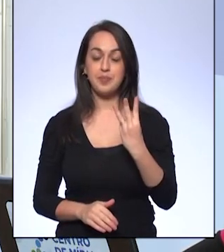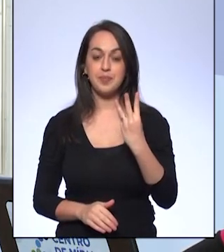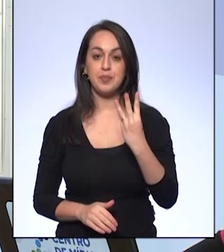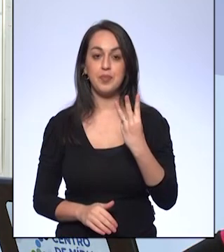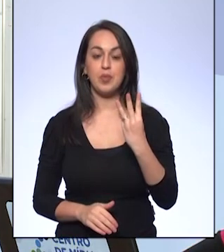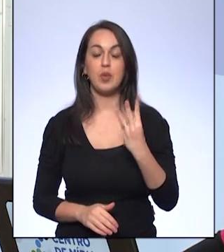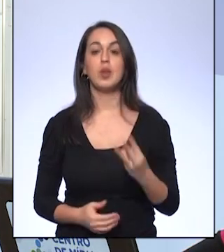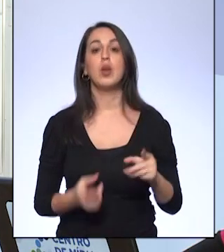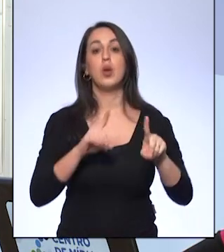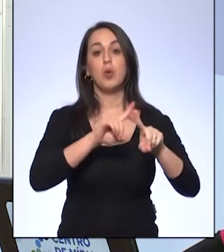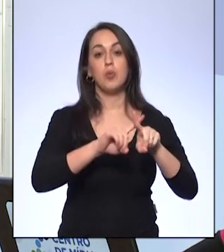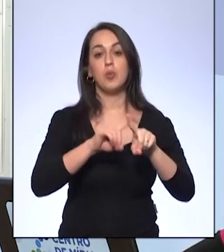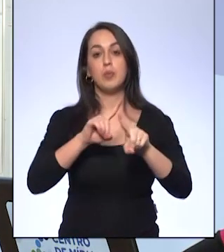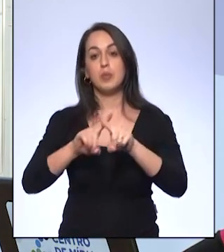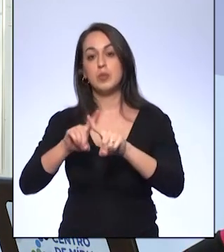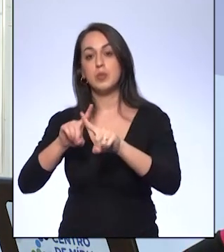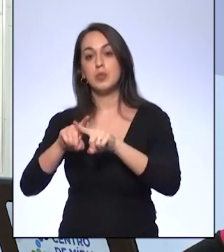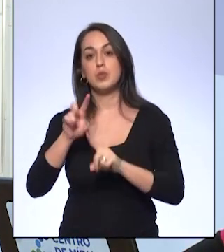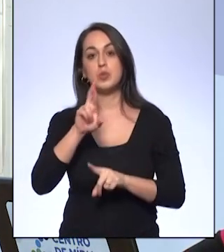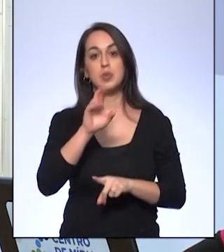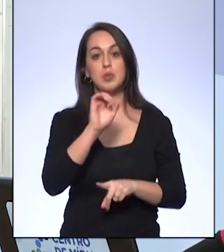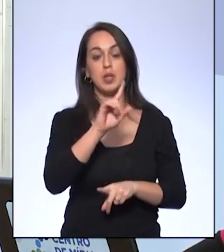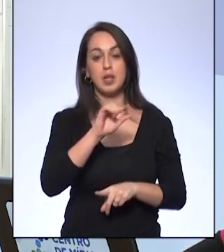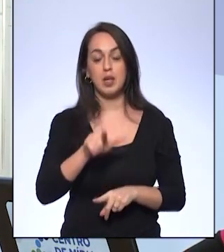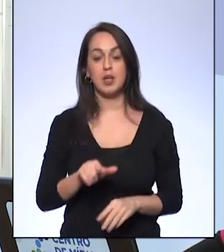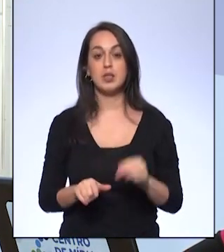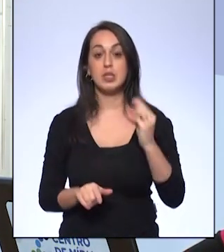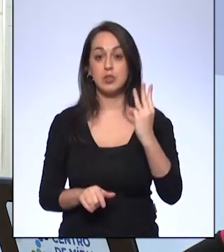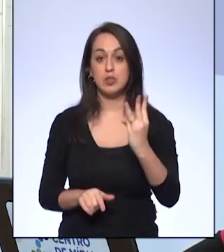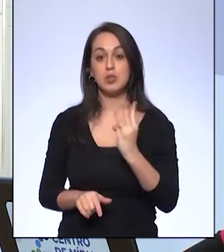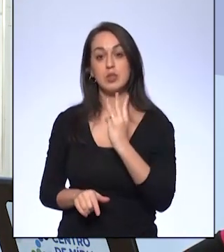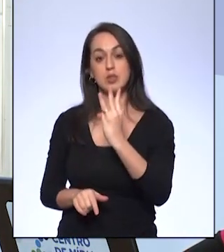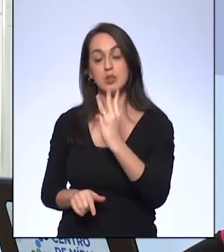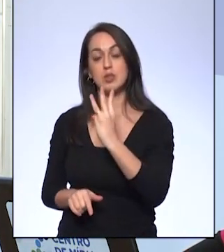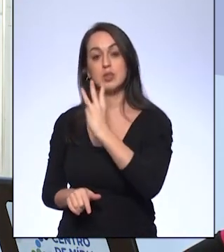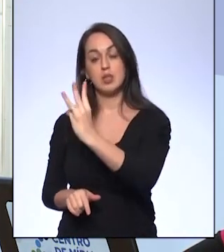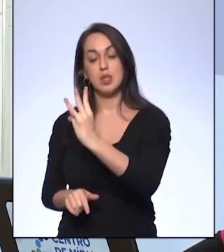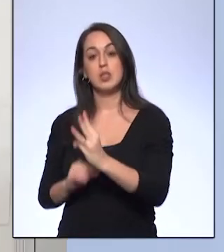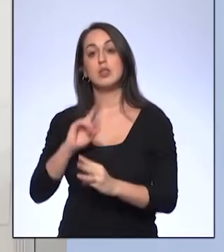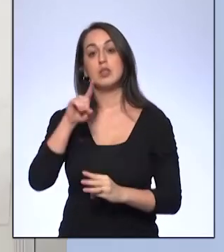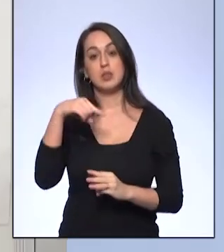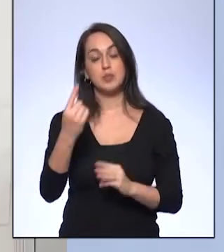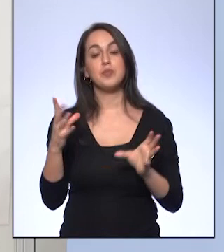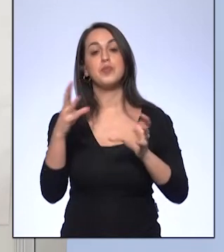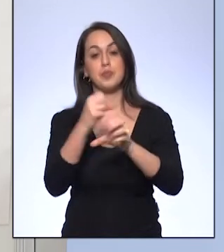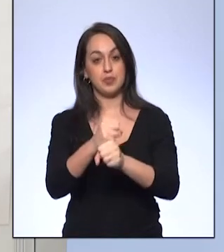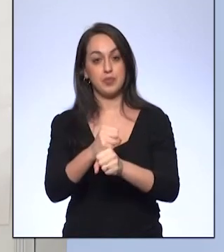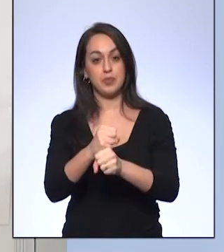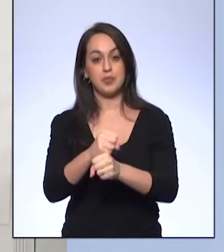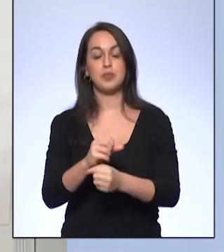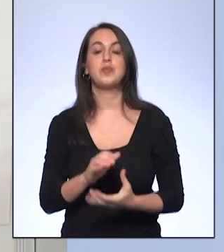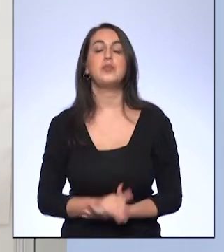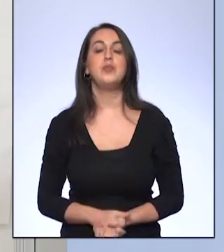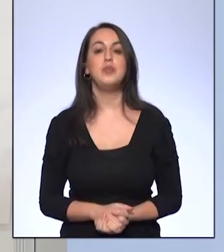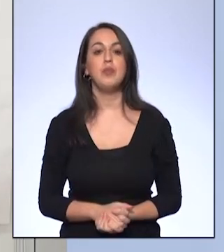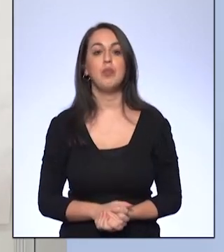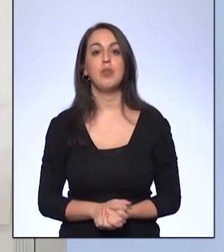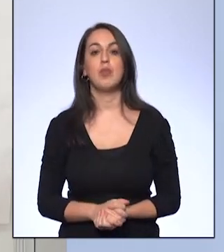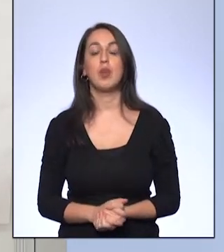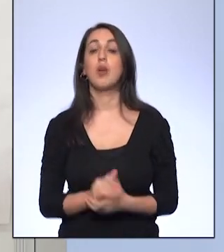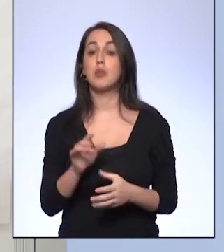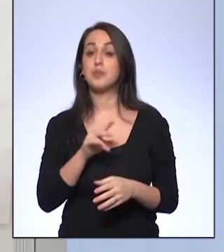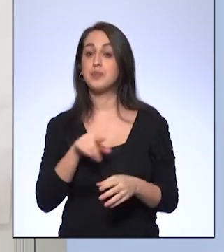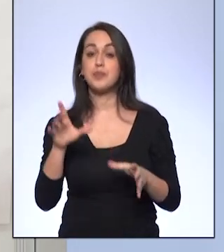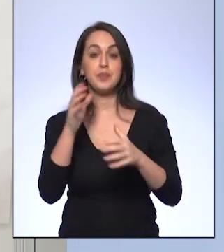eu multiplico as raízes de 3 em 3 e somo. Muito bem, vamos substituir?